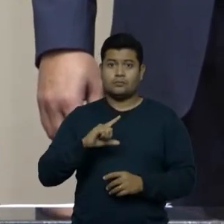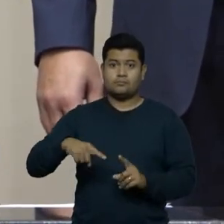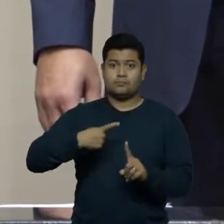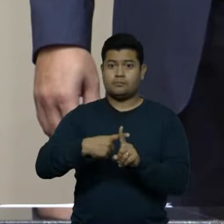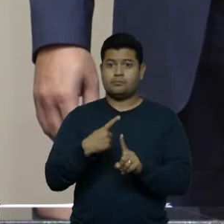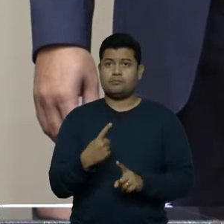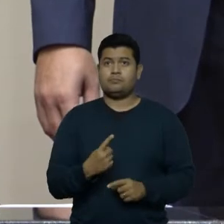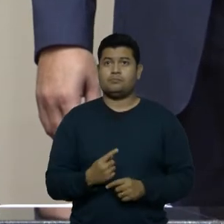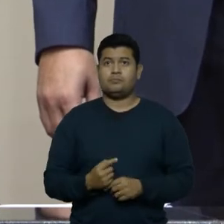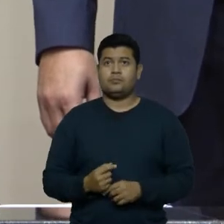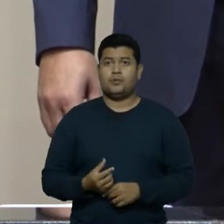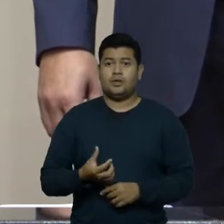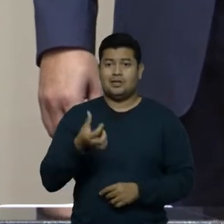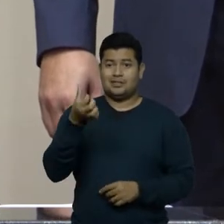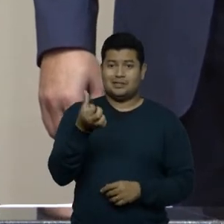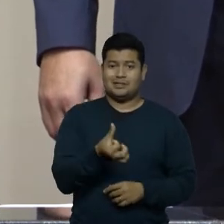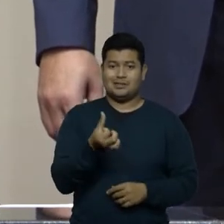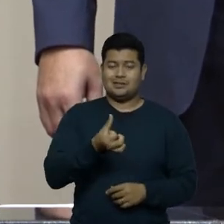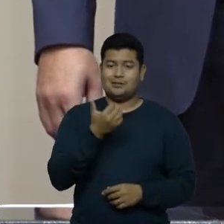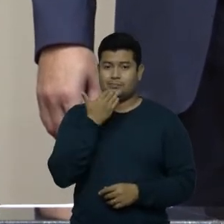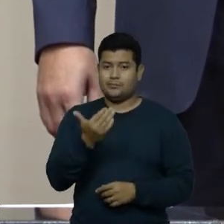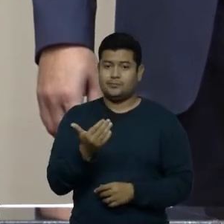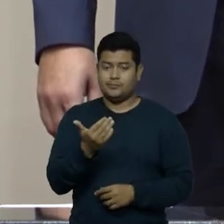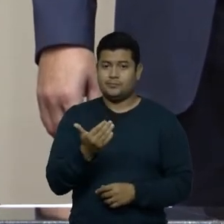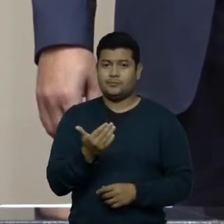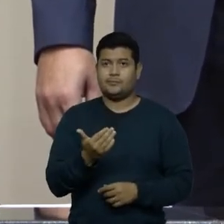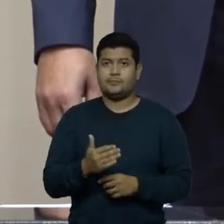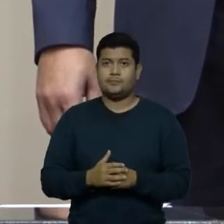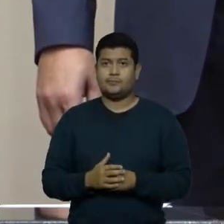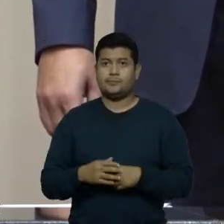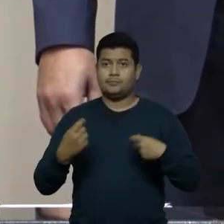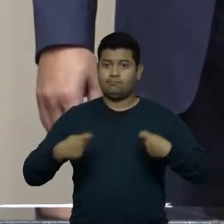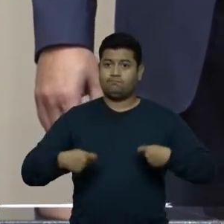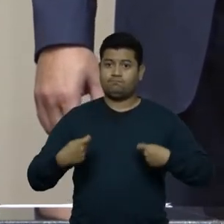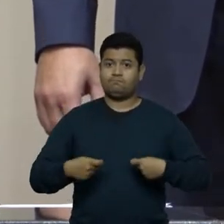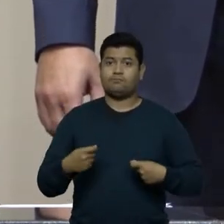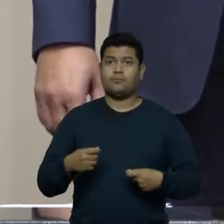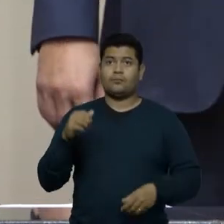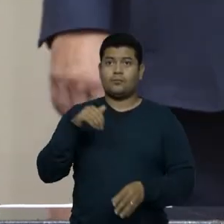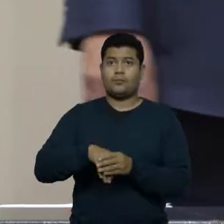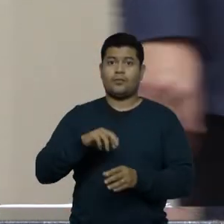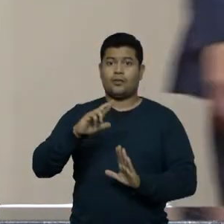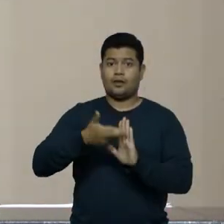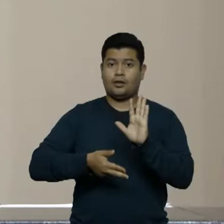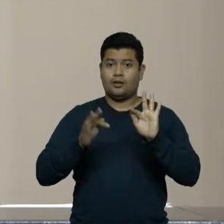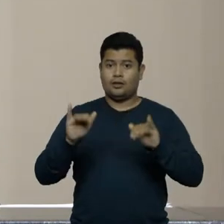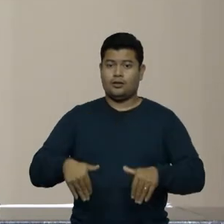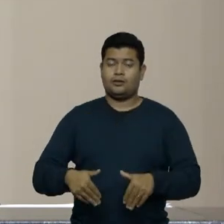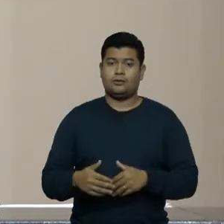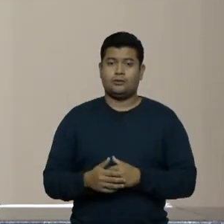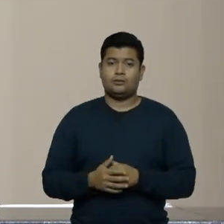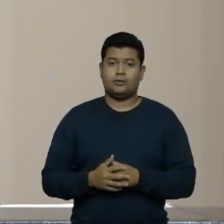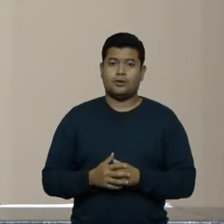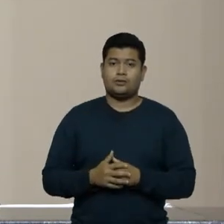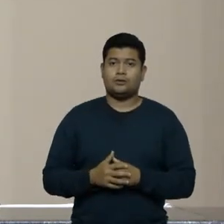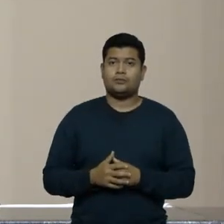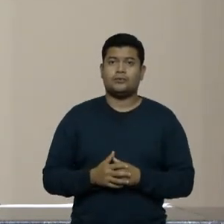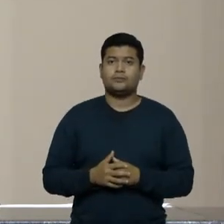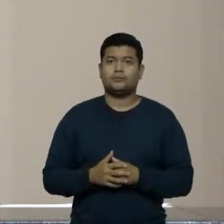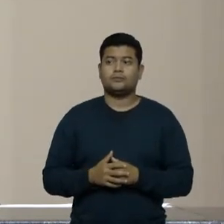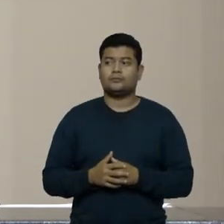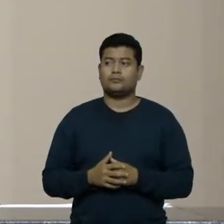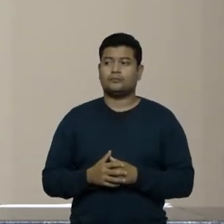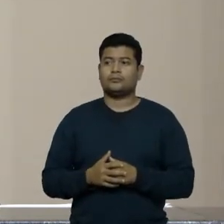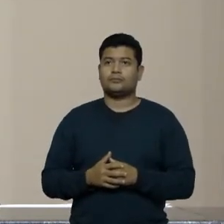mas o sexto requerimento e ainda precisamos votar a redação final estou vendo que o